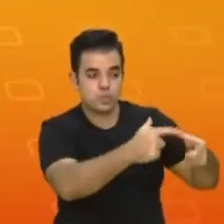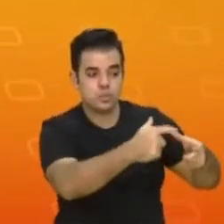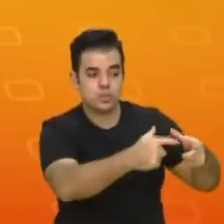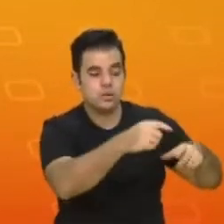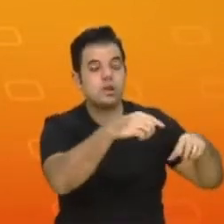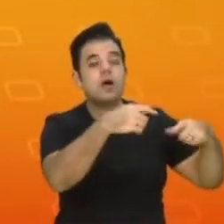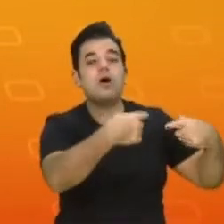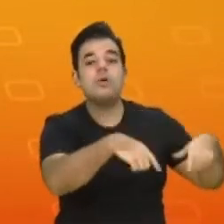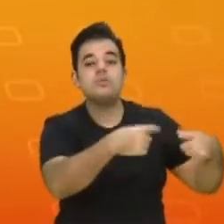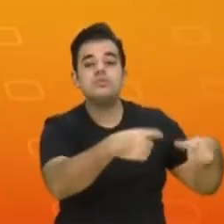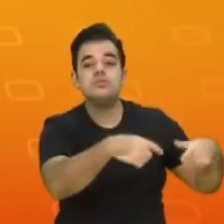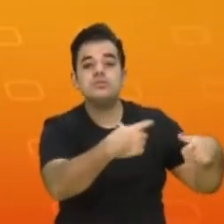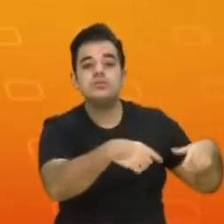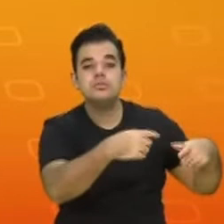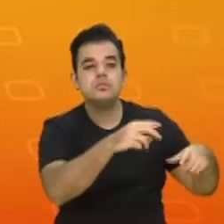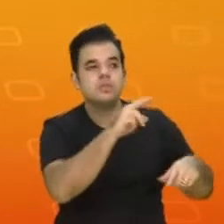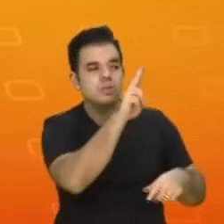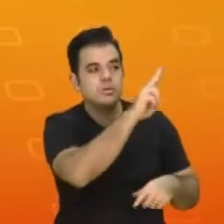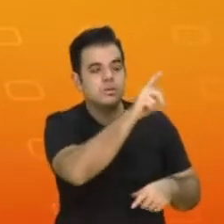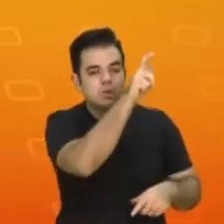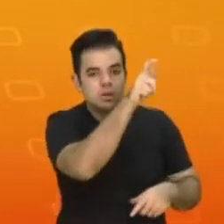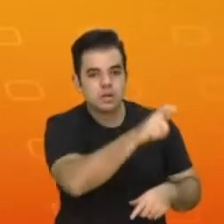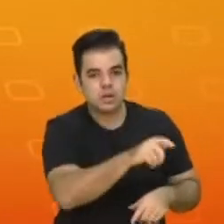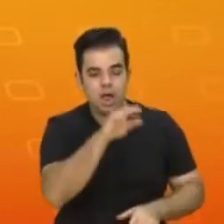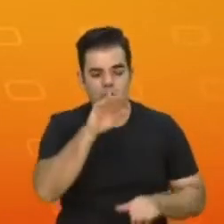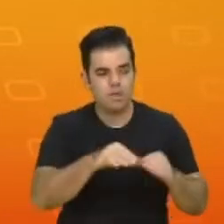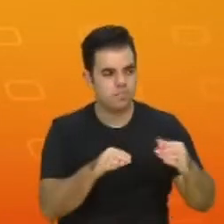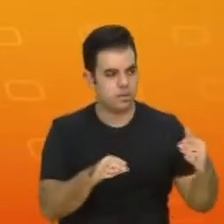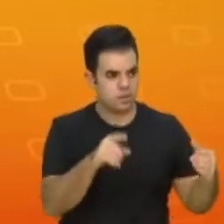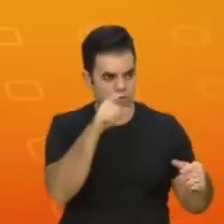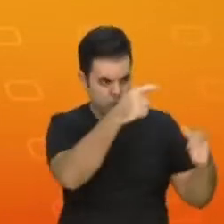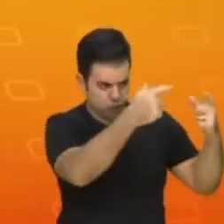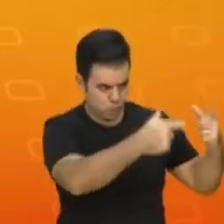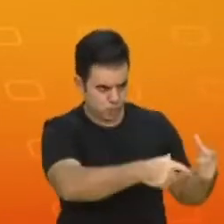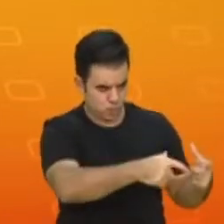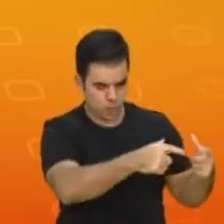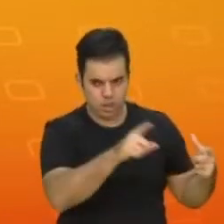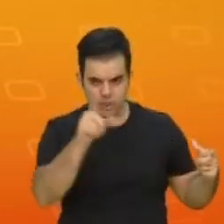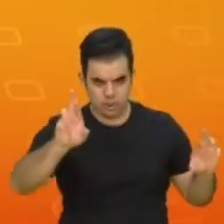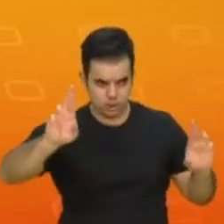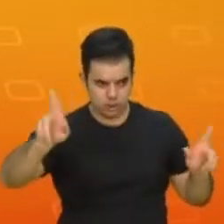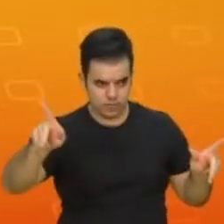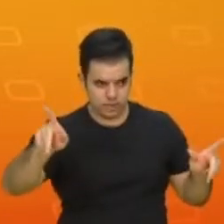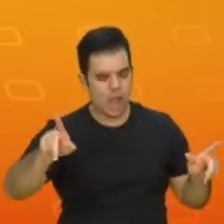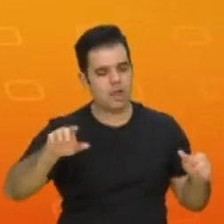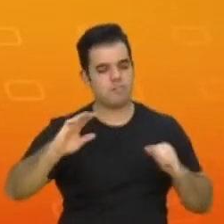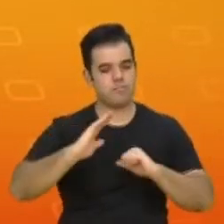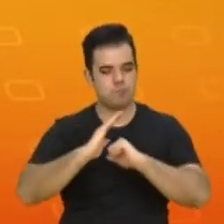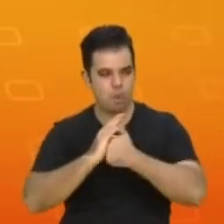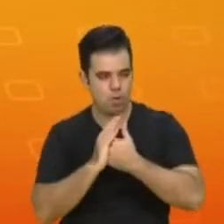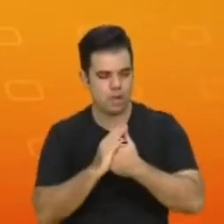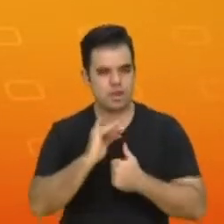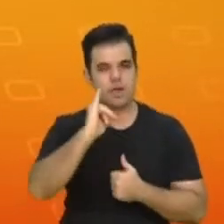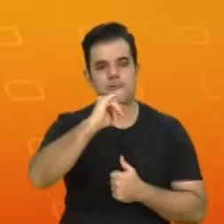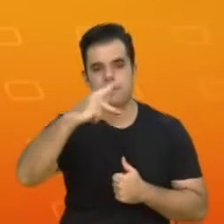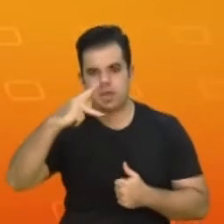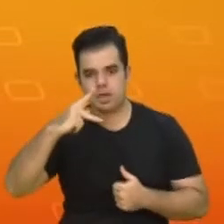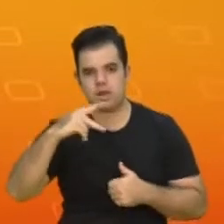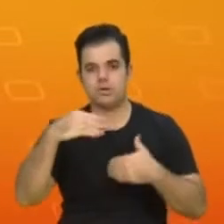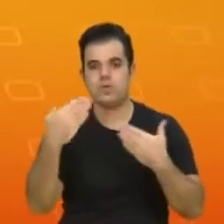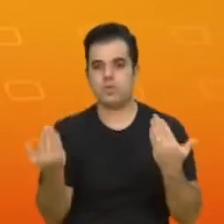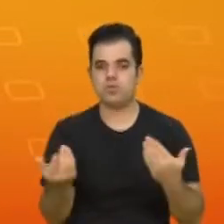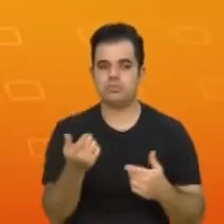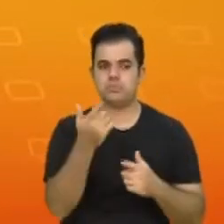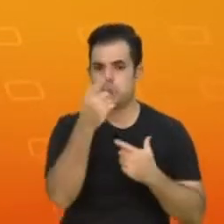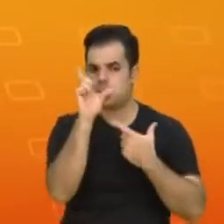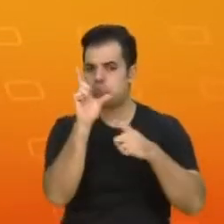recurso da CDN que você vai estar utilizando, né, você pode estar fazendo essa localização tanto pelo IP do usuário ou através de